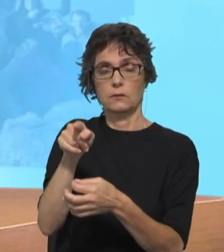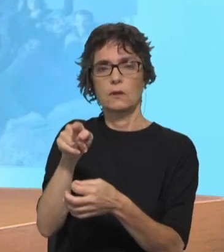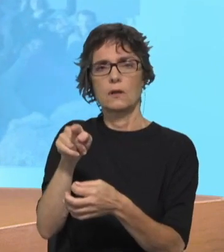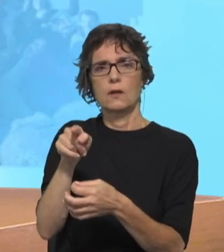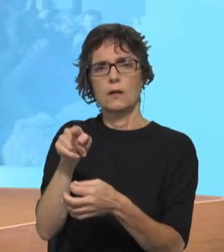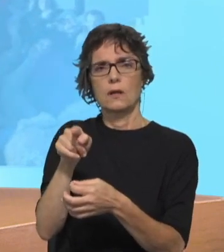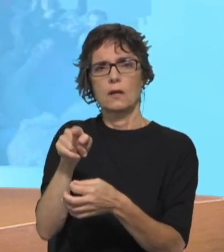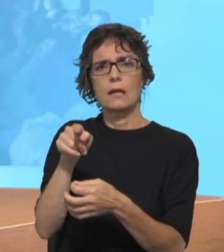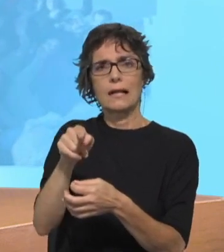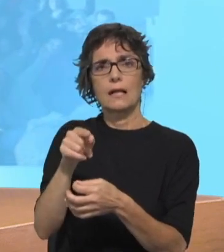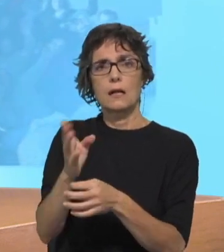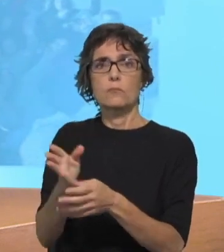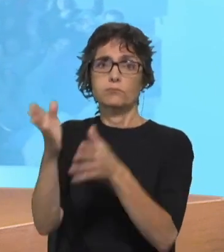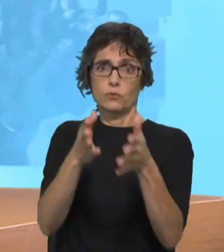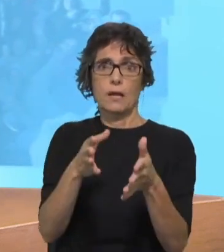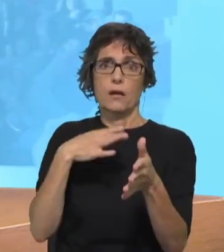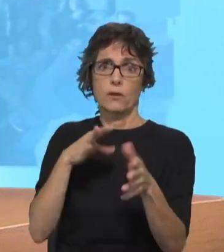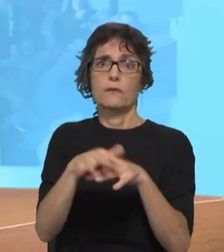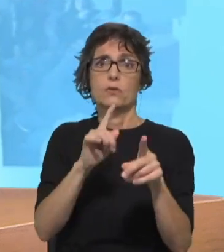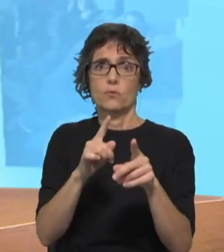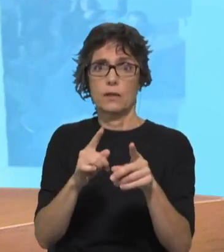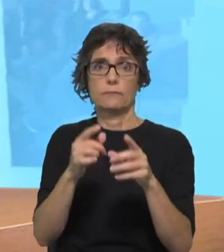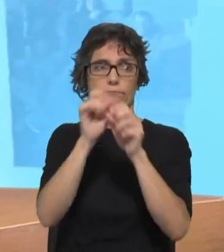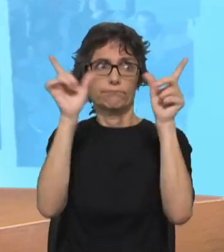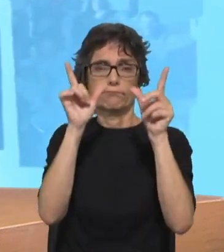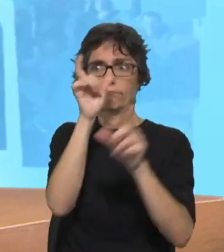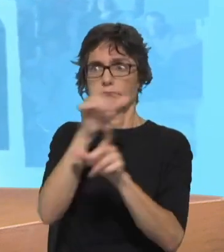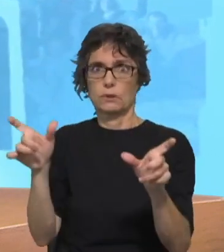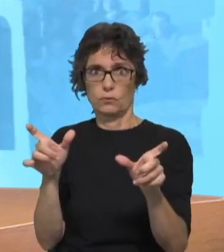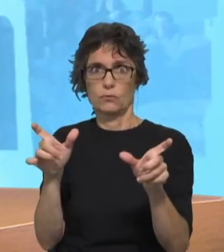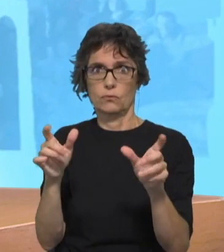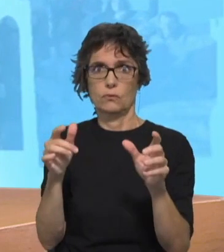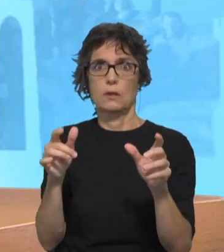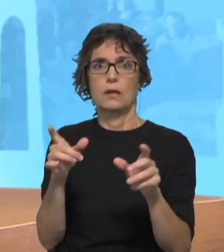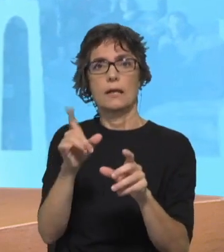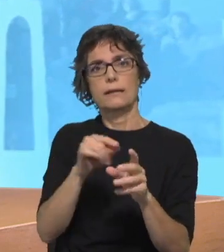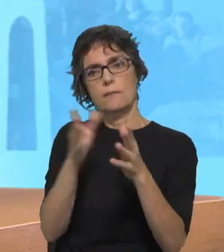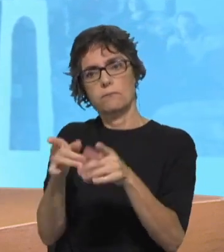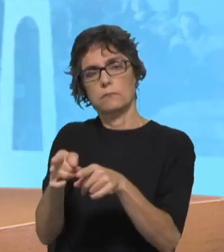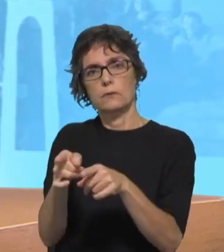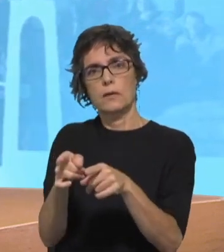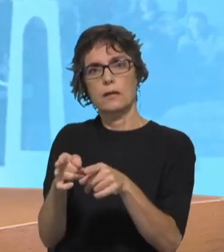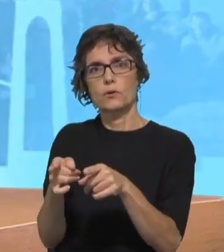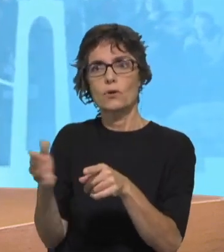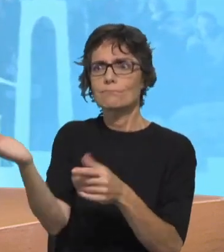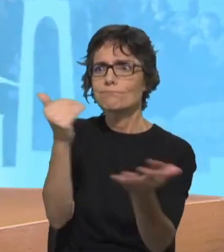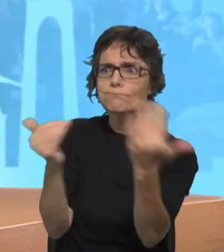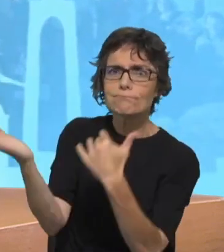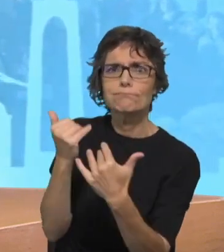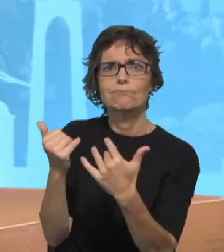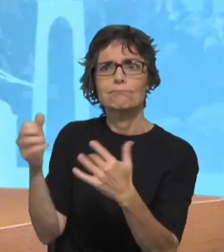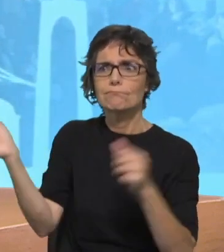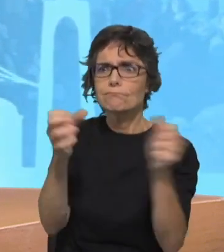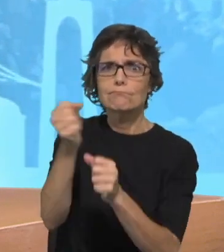um lado, alertar o mundo, alertar as consciências para esta realidade, mas, por outro lado, também mobilizar vontades para ajudar